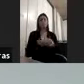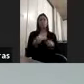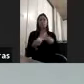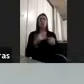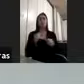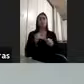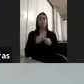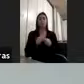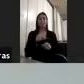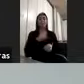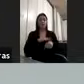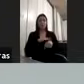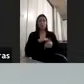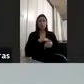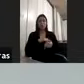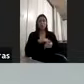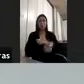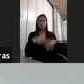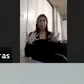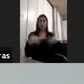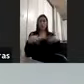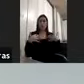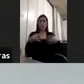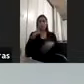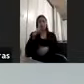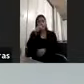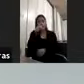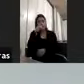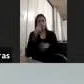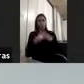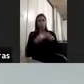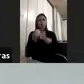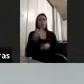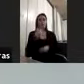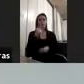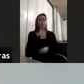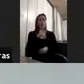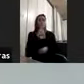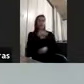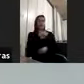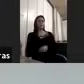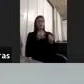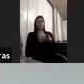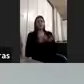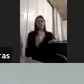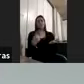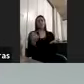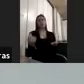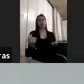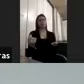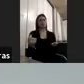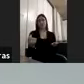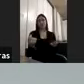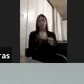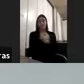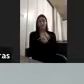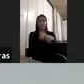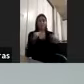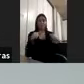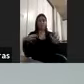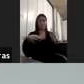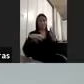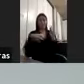doença, né, complexa, como é do Covid, ele é demitido quando está internado, afastado por um motivo de saúde. Sim. Ou